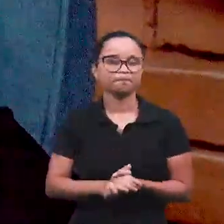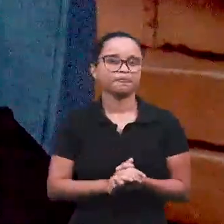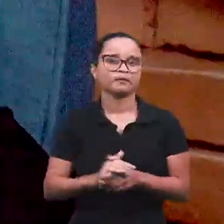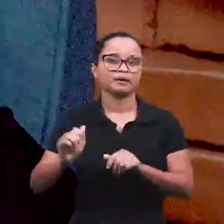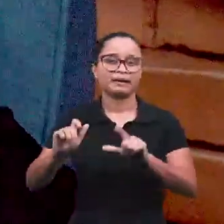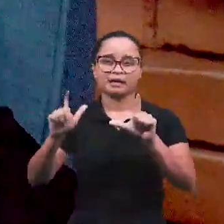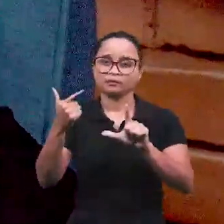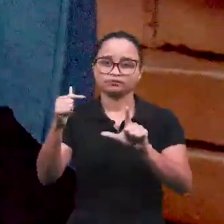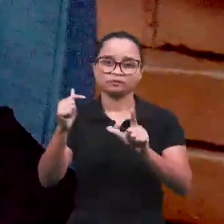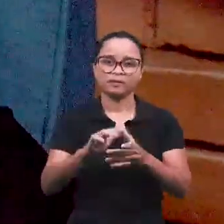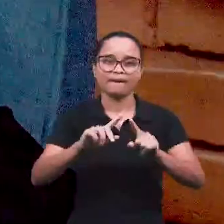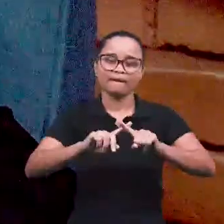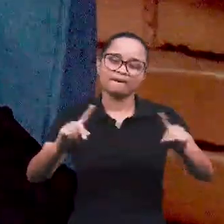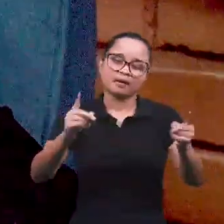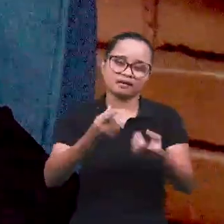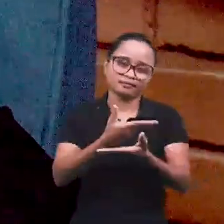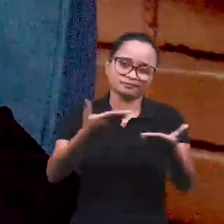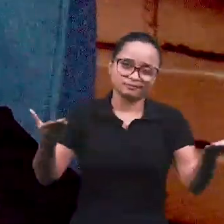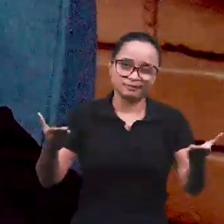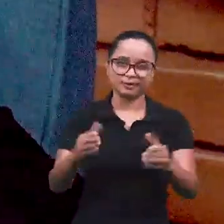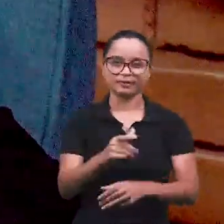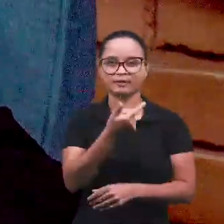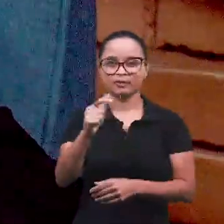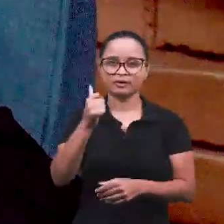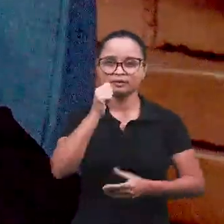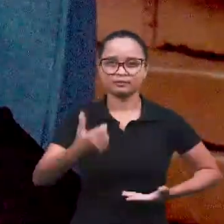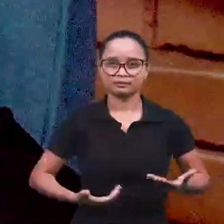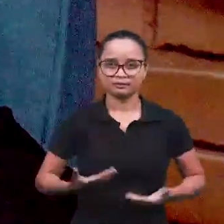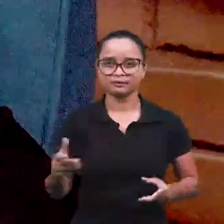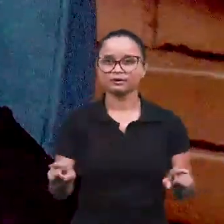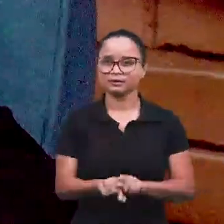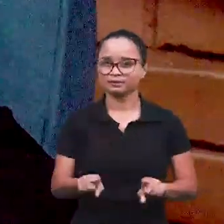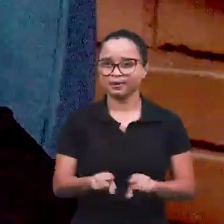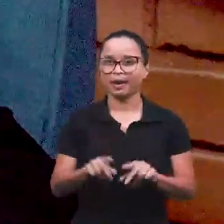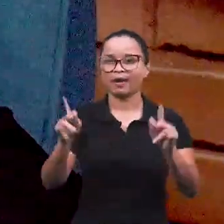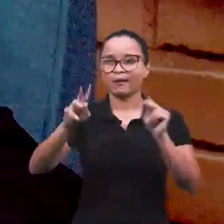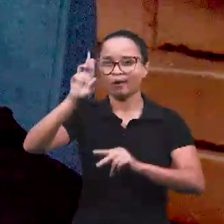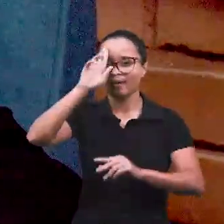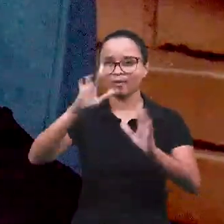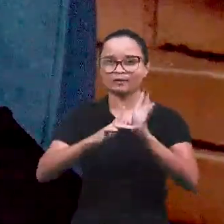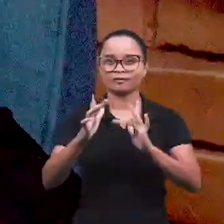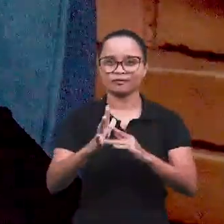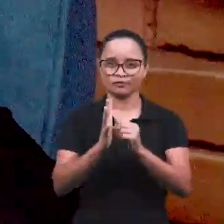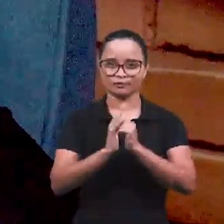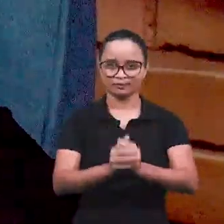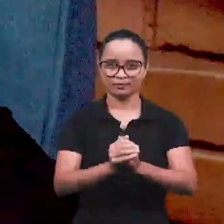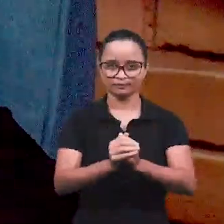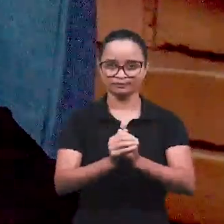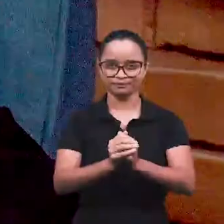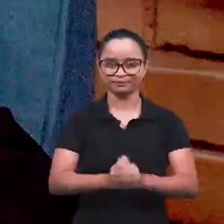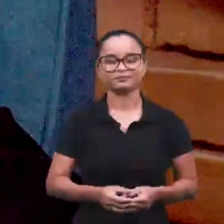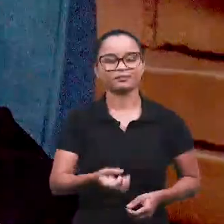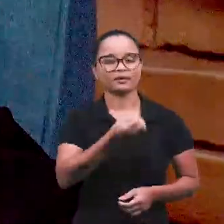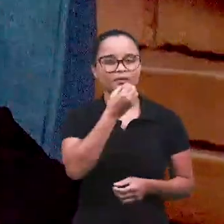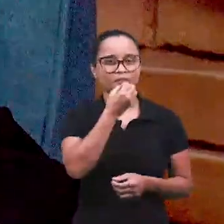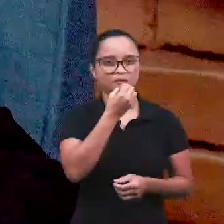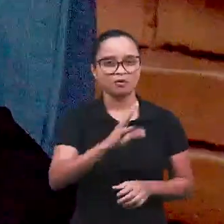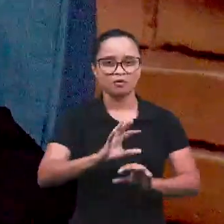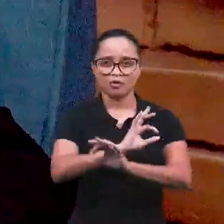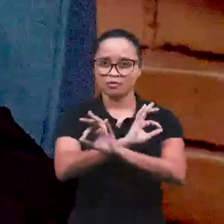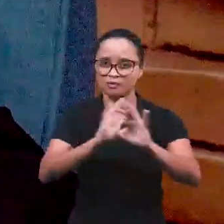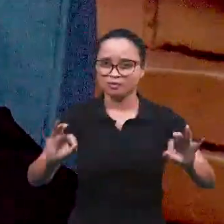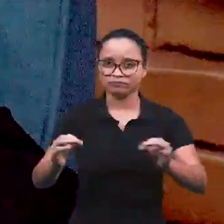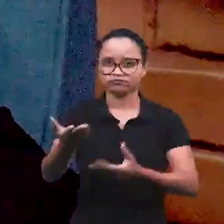aí na tela, mas eu quero cumprimentar também a outra irmã com a paz do Senhor Jesus. Amém. Glória a Deus. Muito